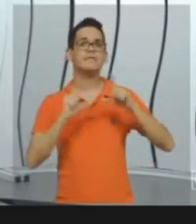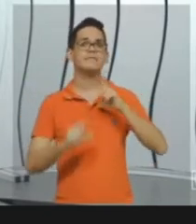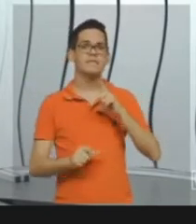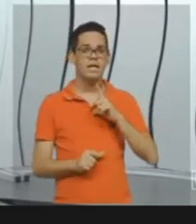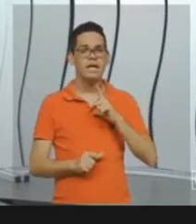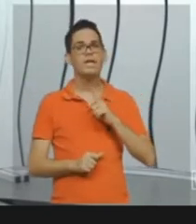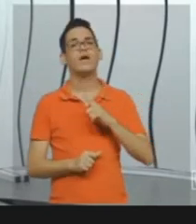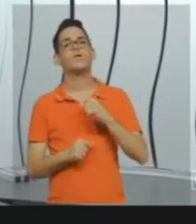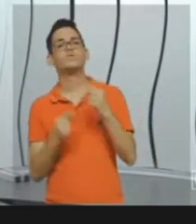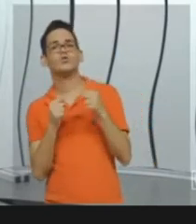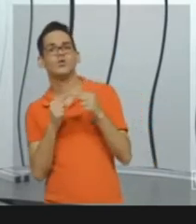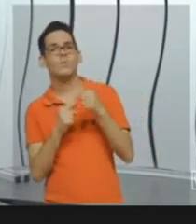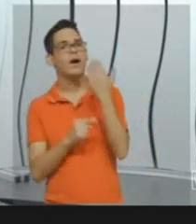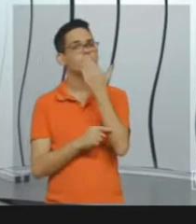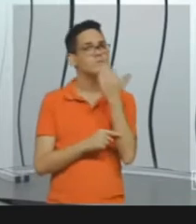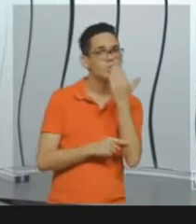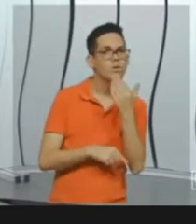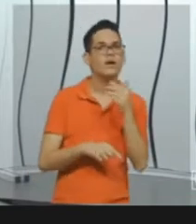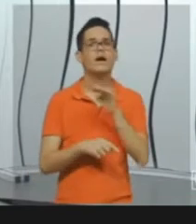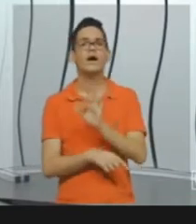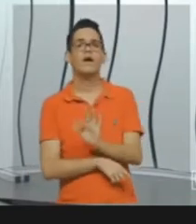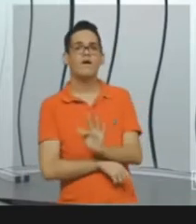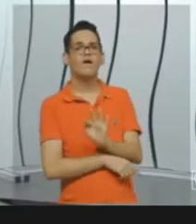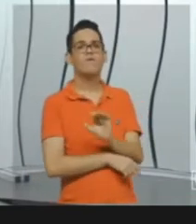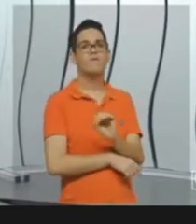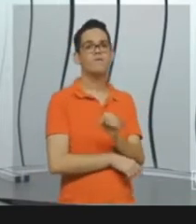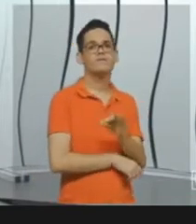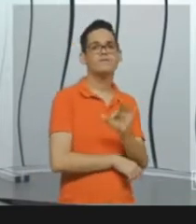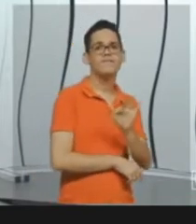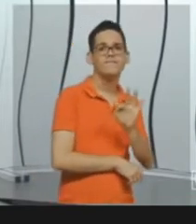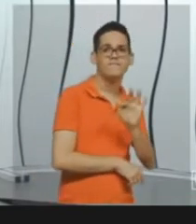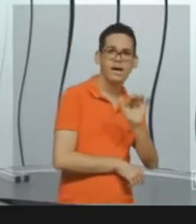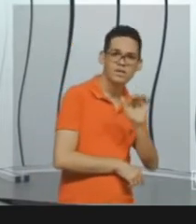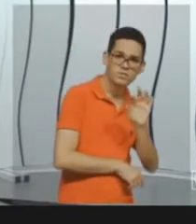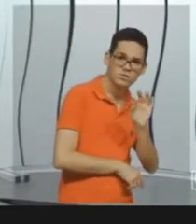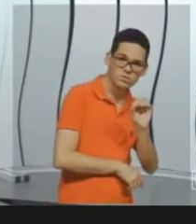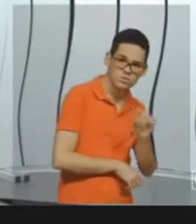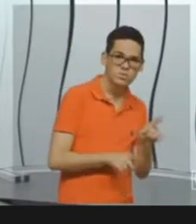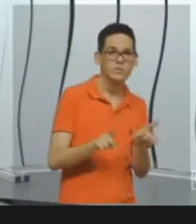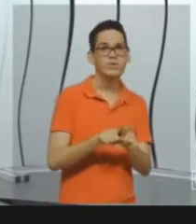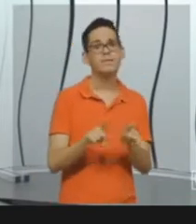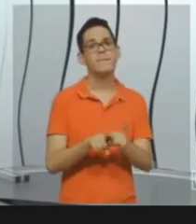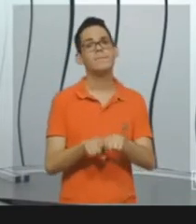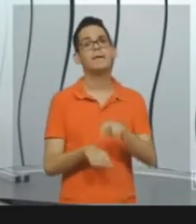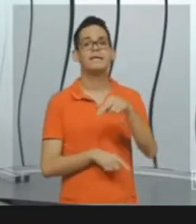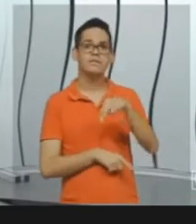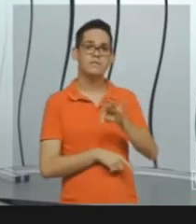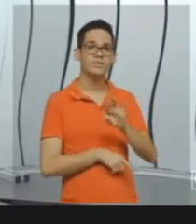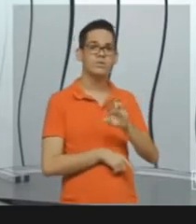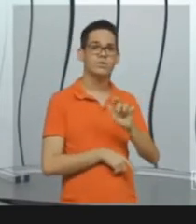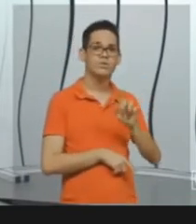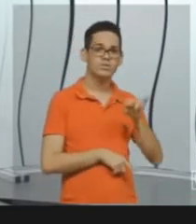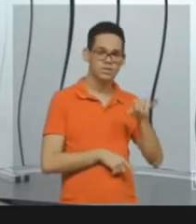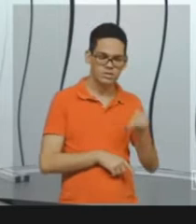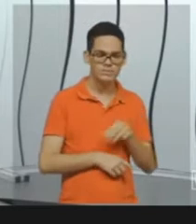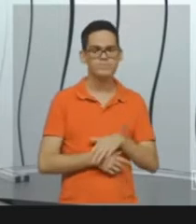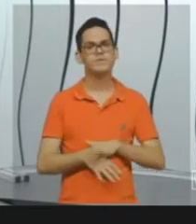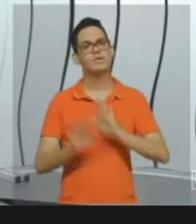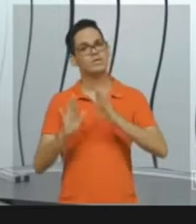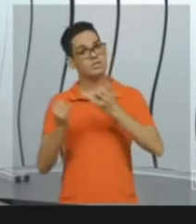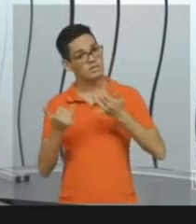um açúcar, que é uma pentose, e uma base nitrogenada. Nós vimos que o